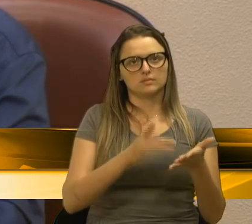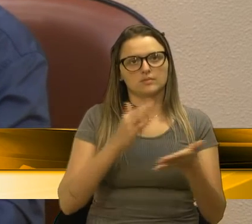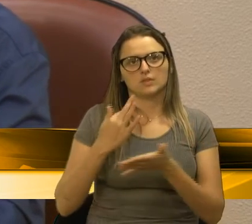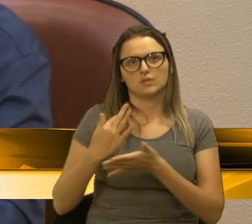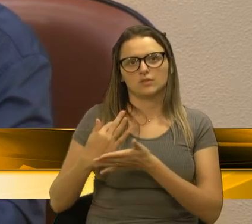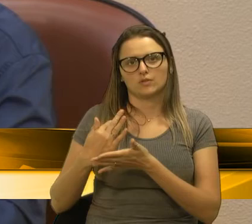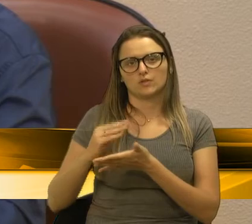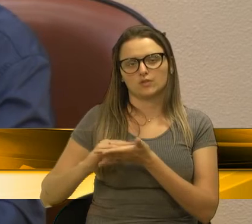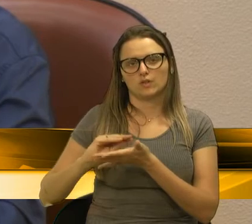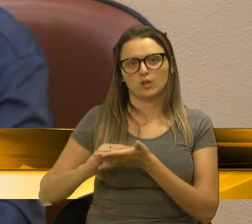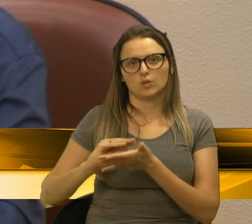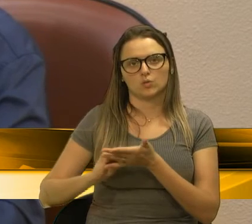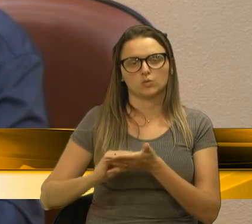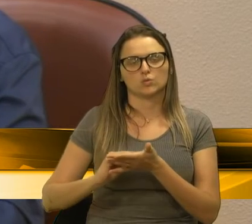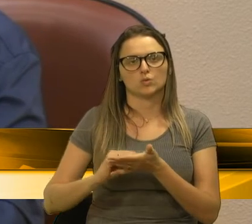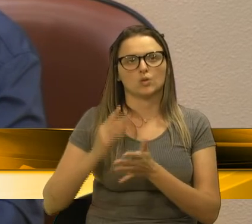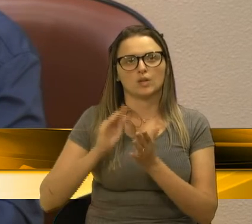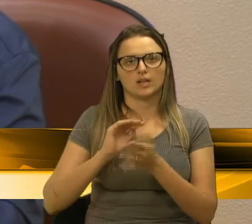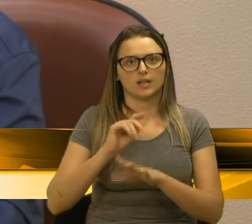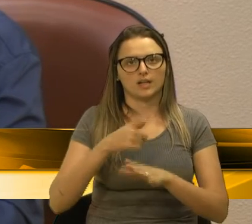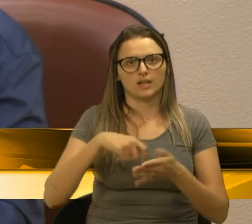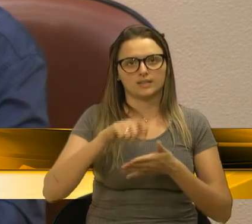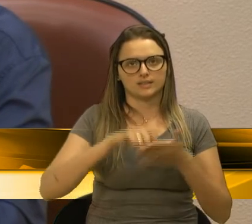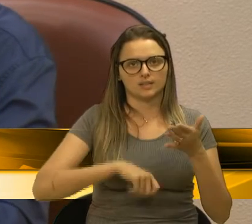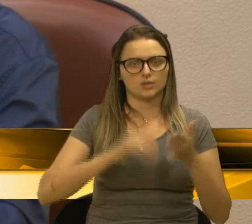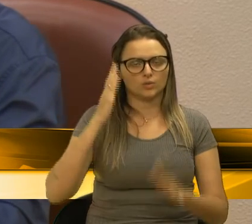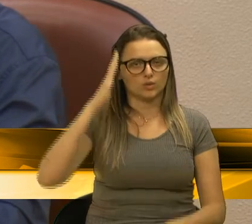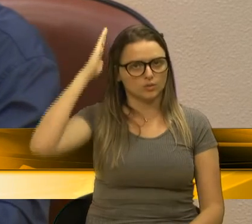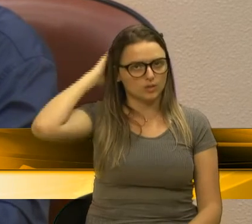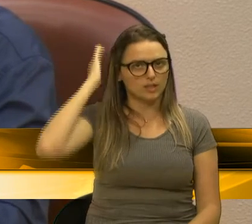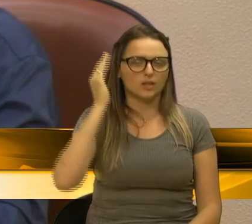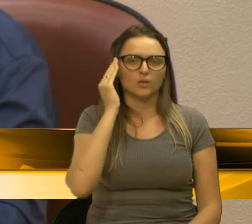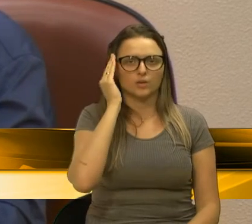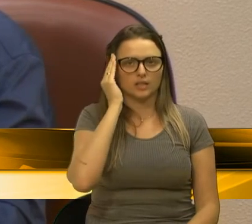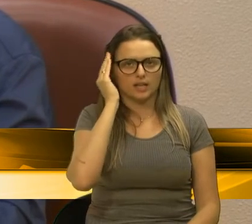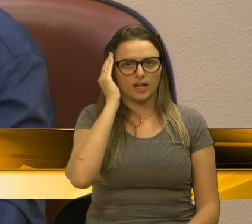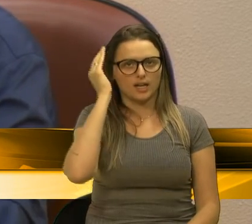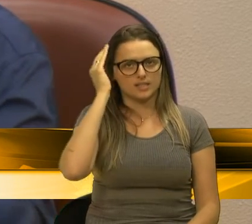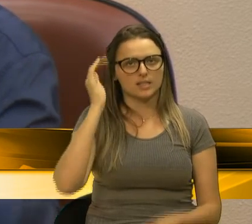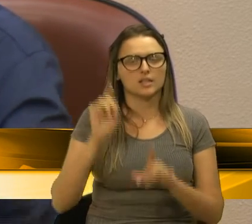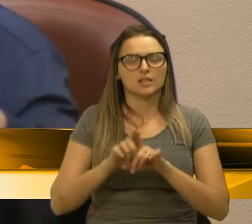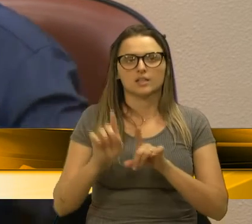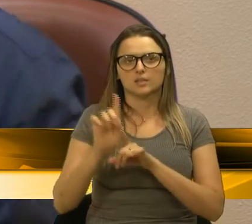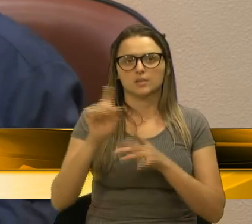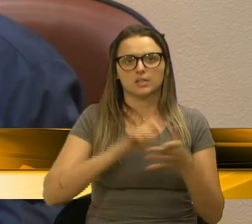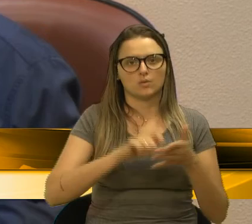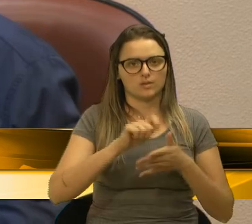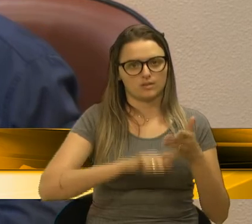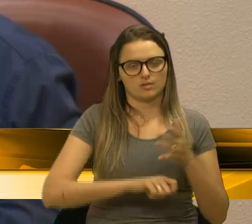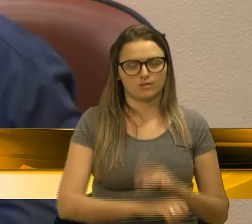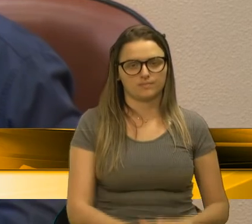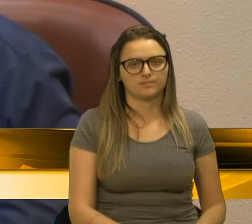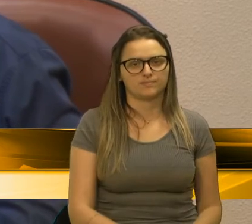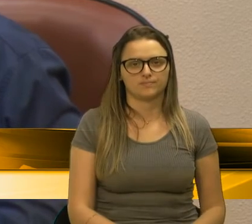ausência da procuradora-geral do município e do prefeito municipal, doutora Cássia Andréia Azevedo Cum.